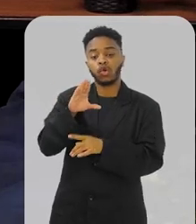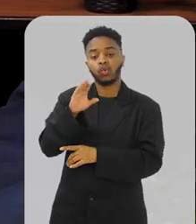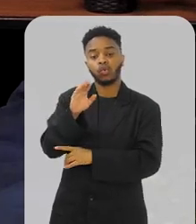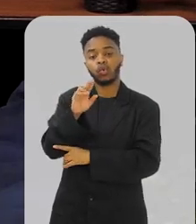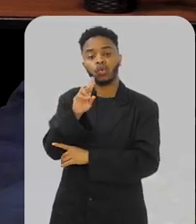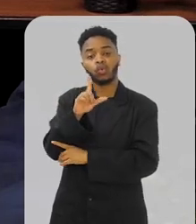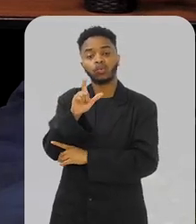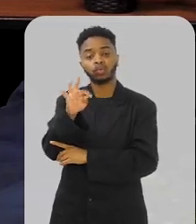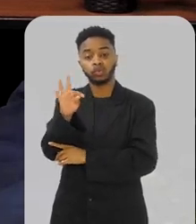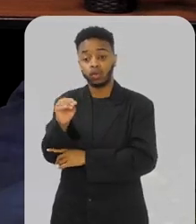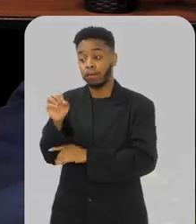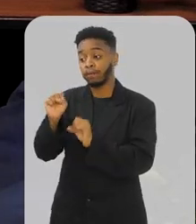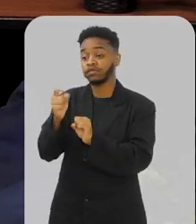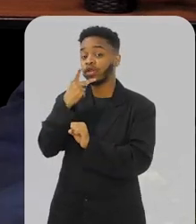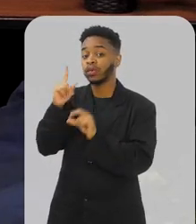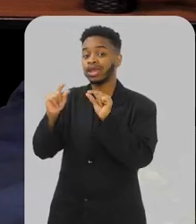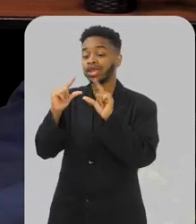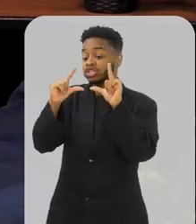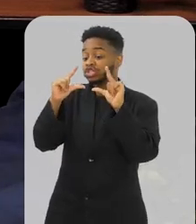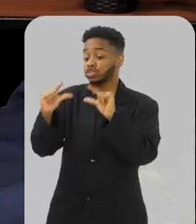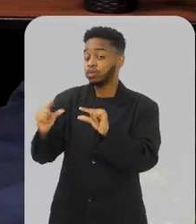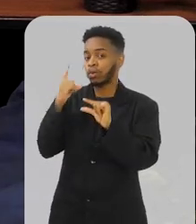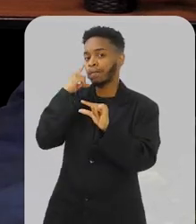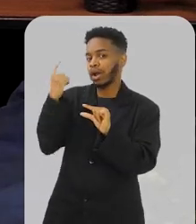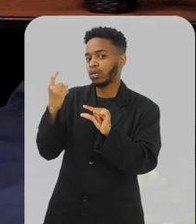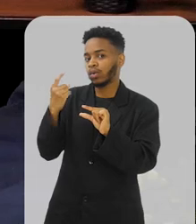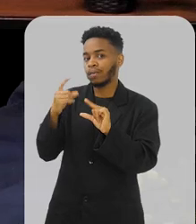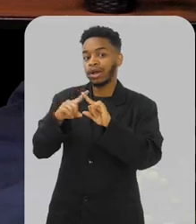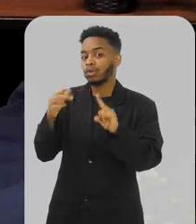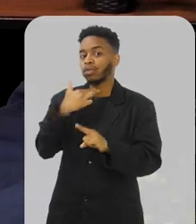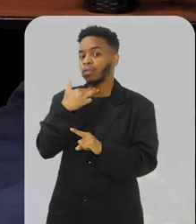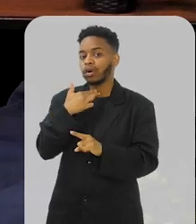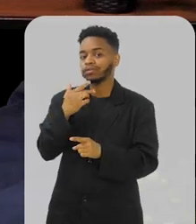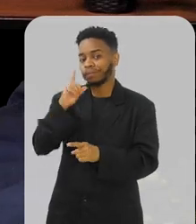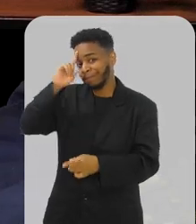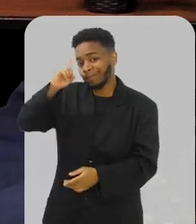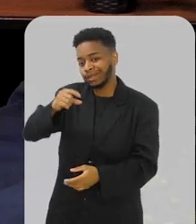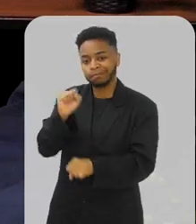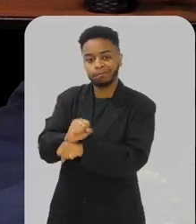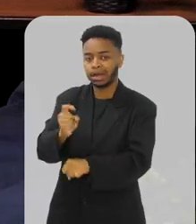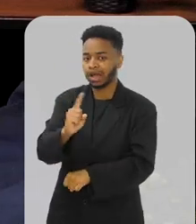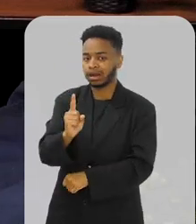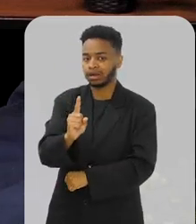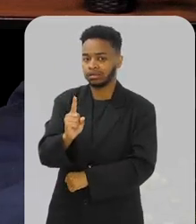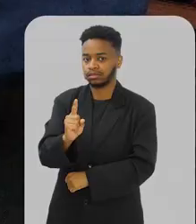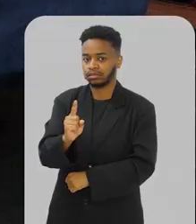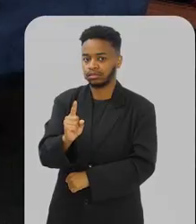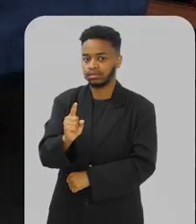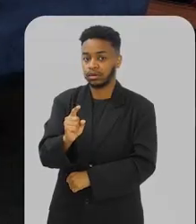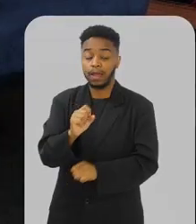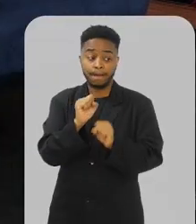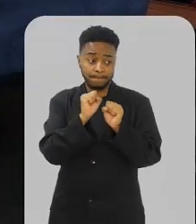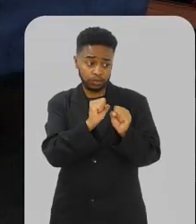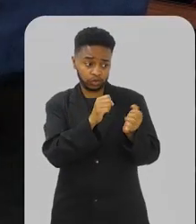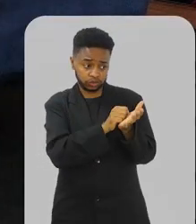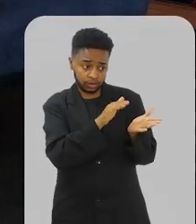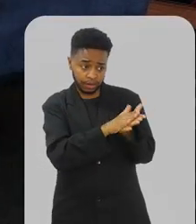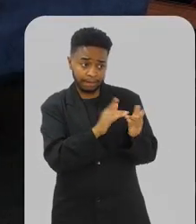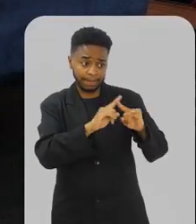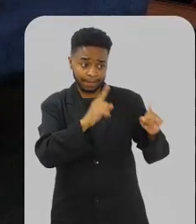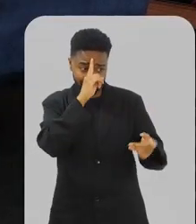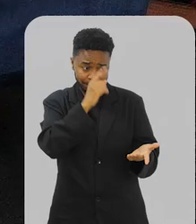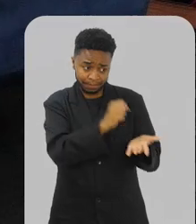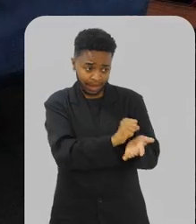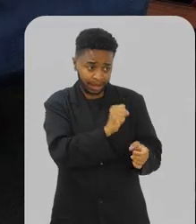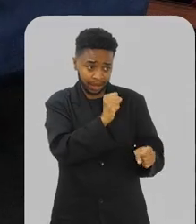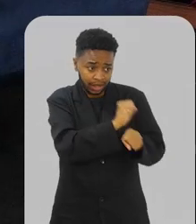favor, abaixa o volume. Ele não pode mandar eu parar. Ele pode até te multar, mas não pode